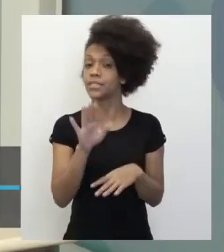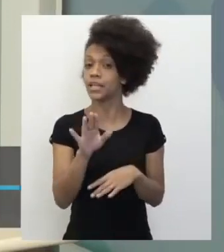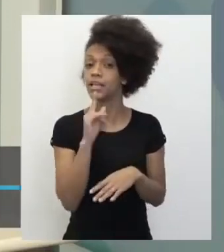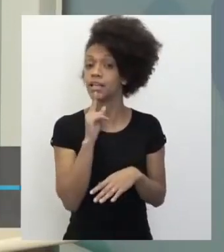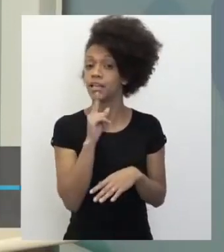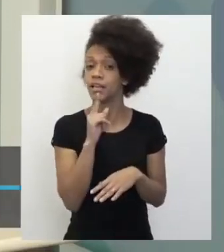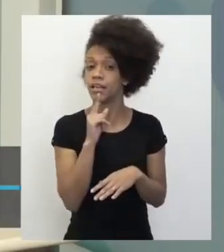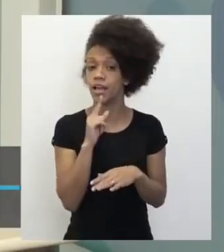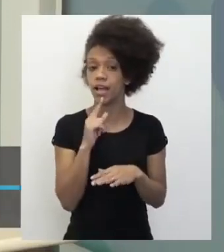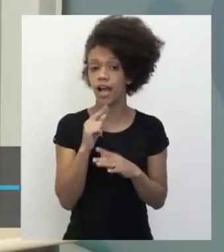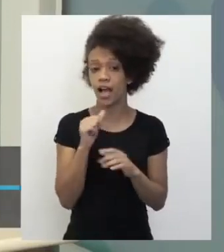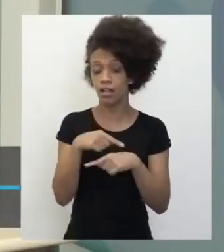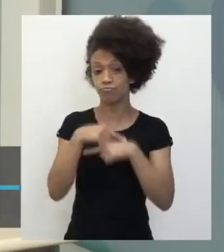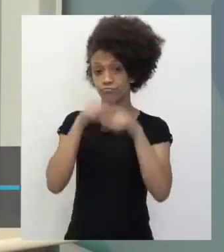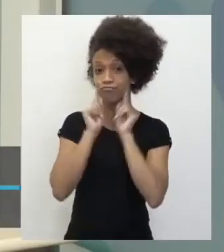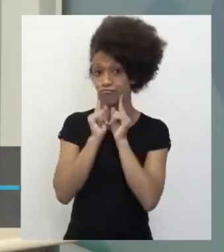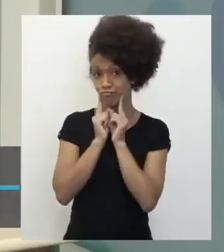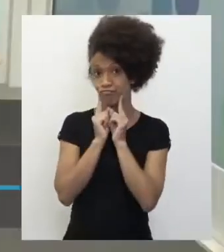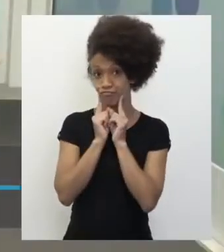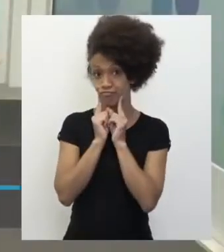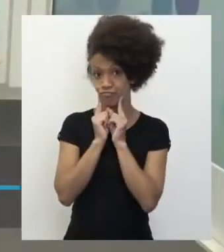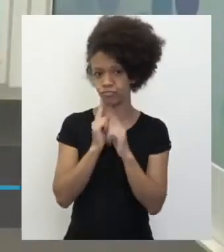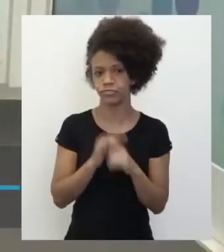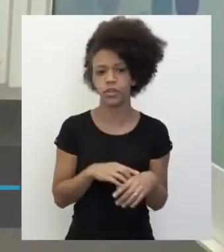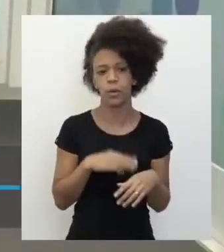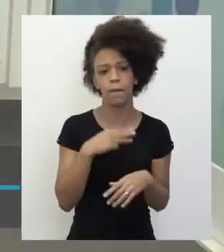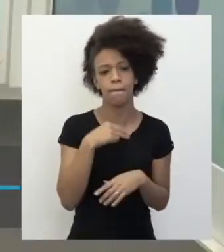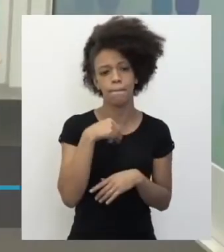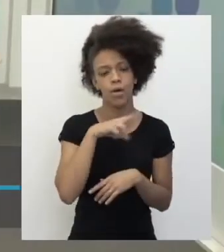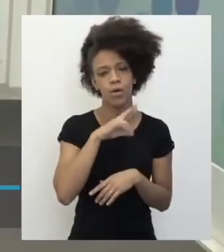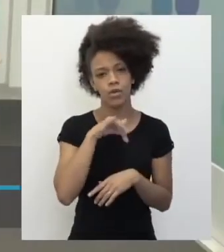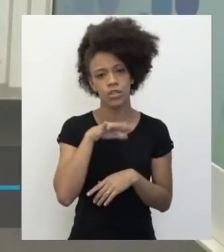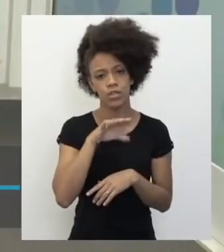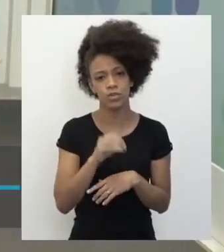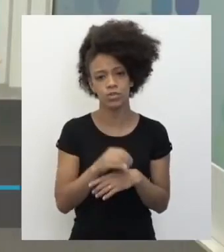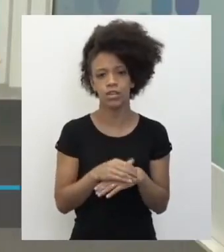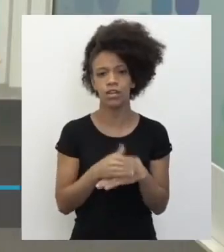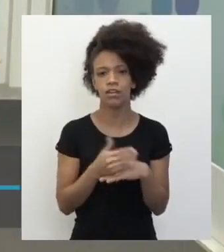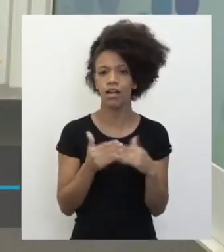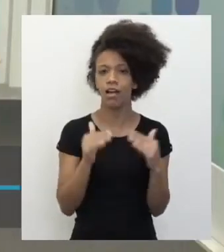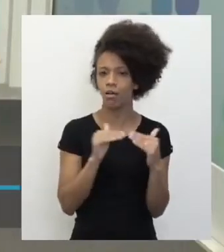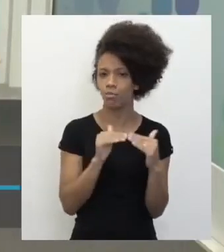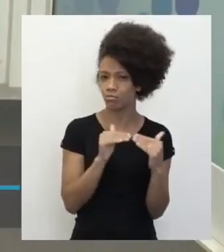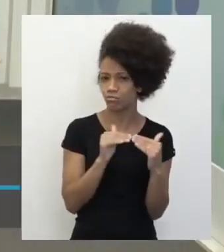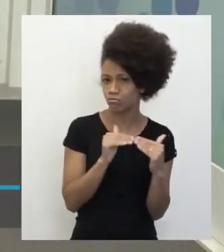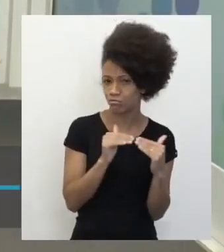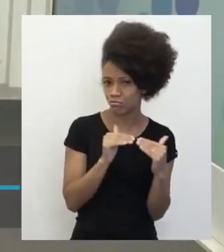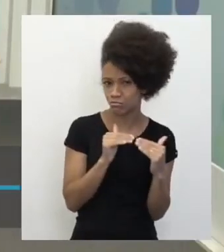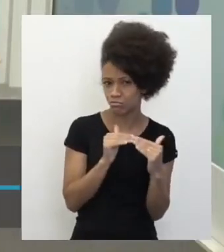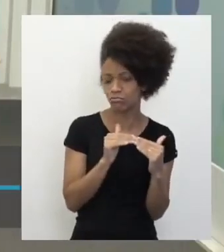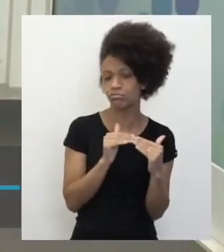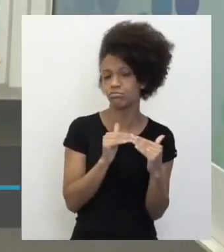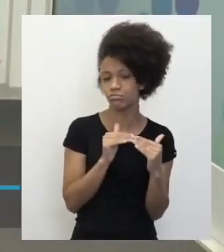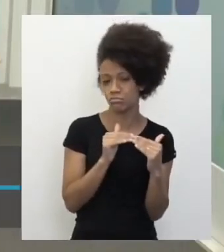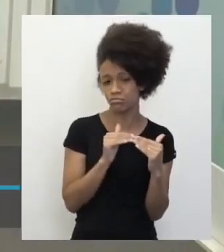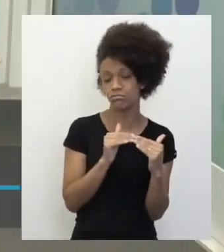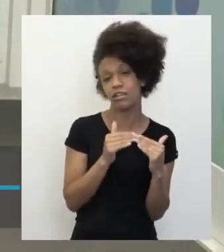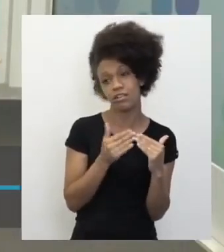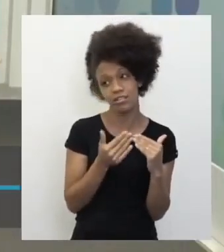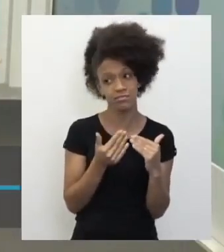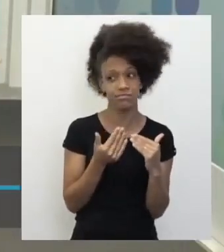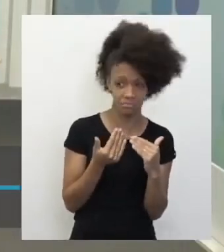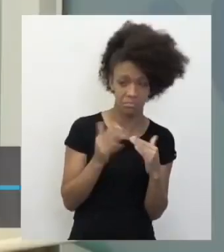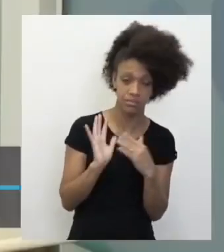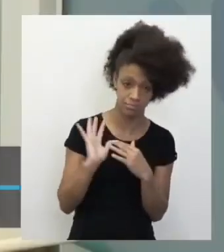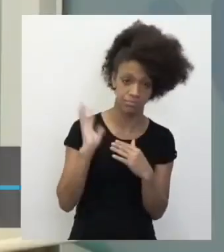estabelecida a tragédia, né? Maurício, claro. Compreensível, mas não é completamente certo. Olha o pensamento. Olha, gostei. Dá